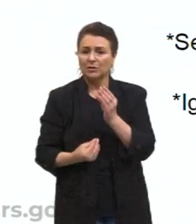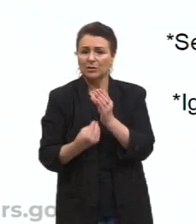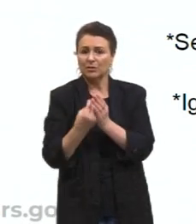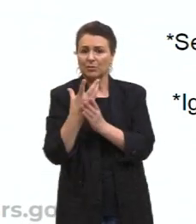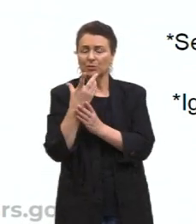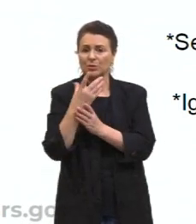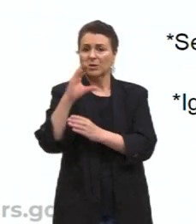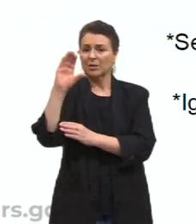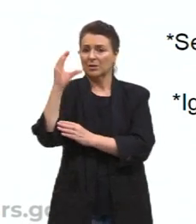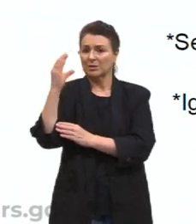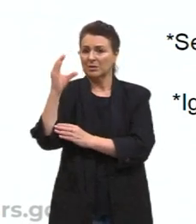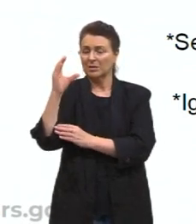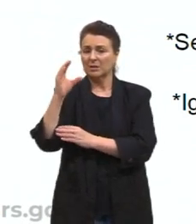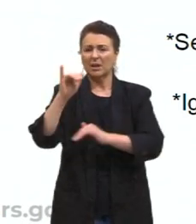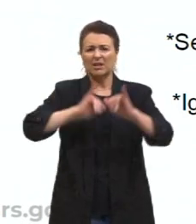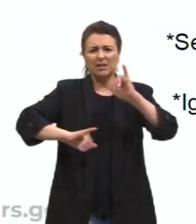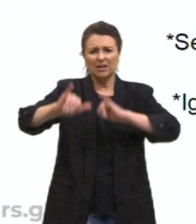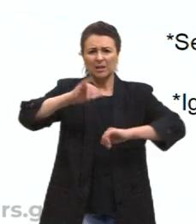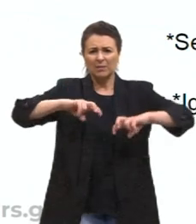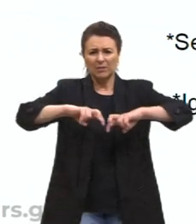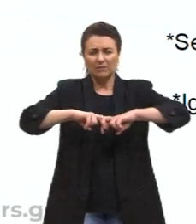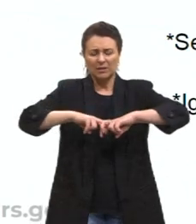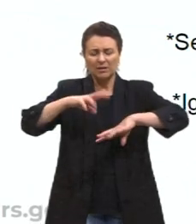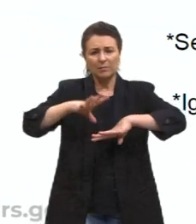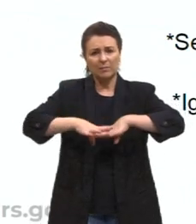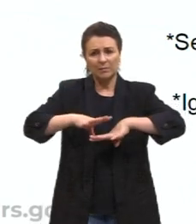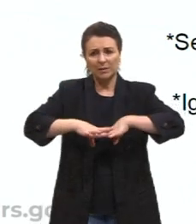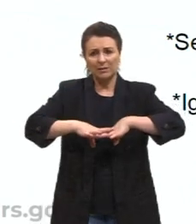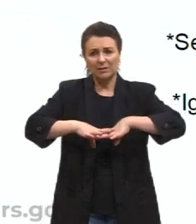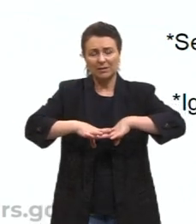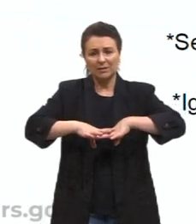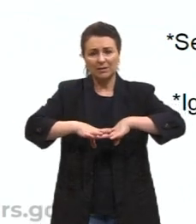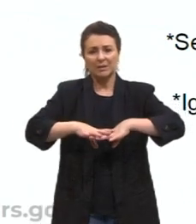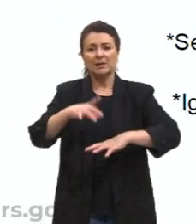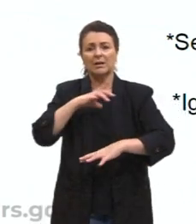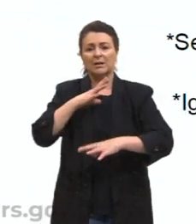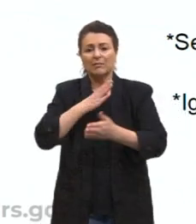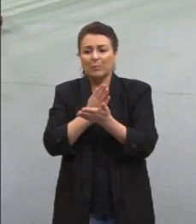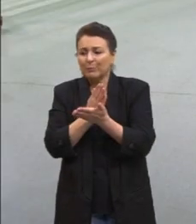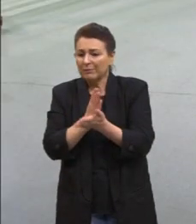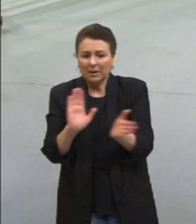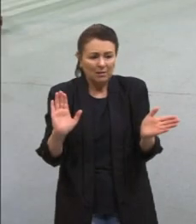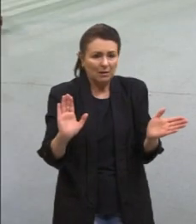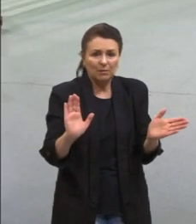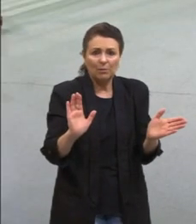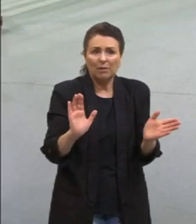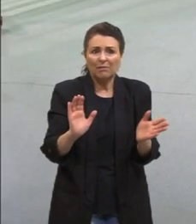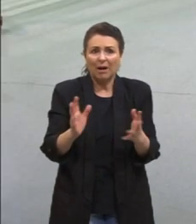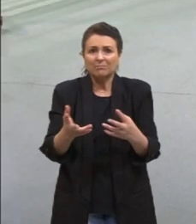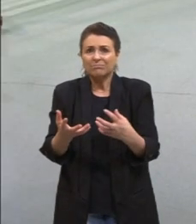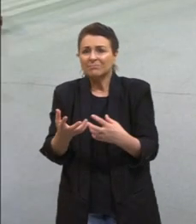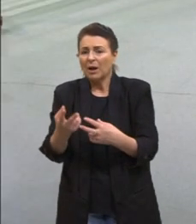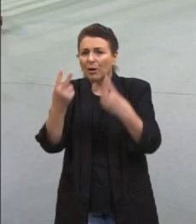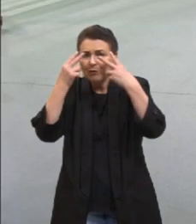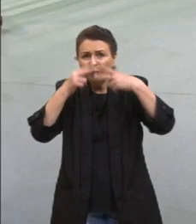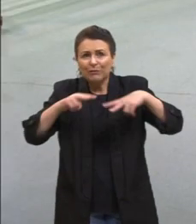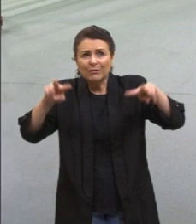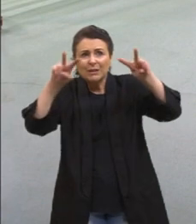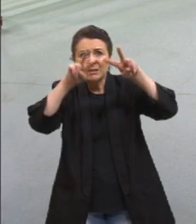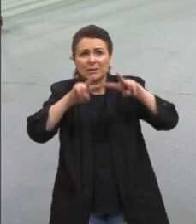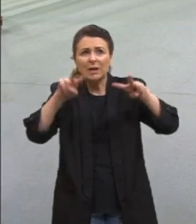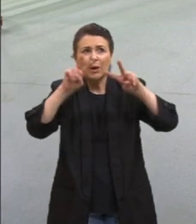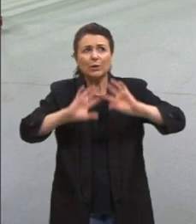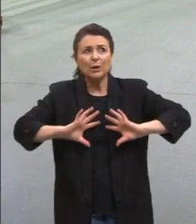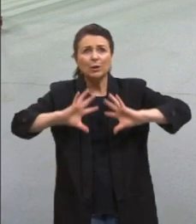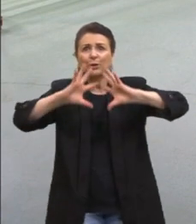ciências né química física matemática etc e tal e aí nós vamos perdendo esse essa noção holística que nós estamos